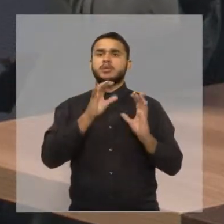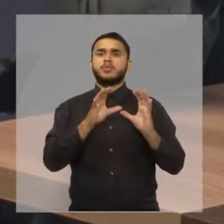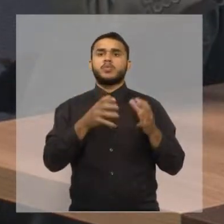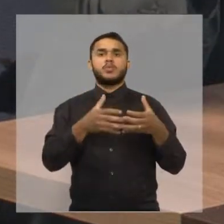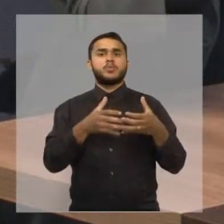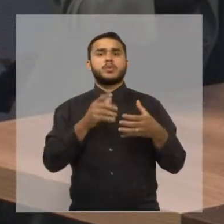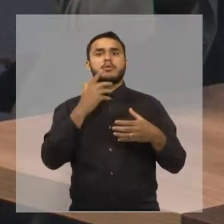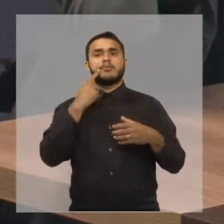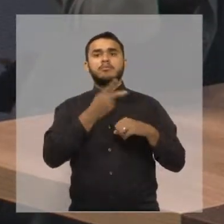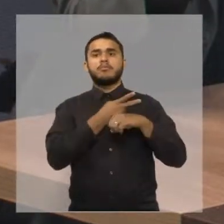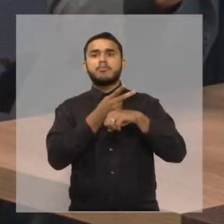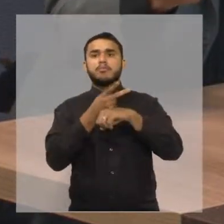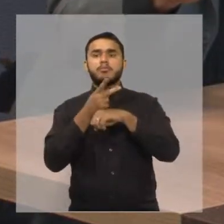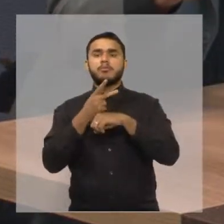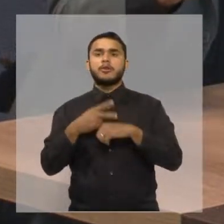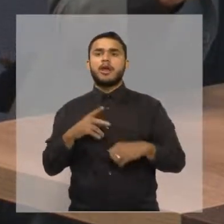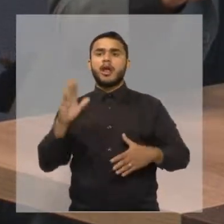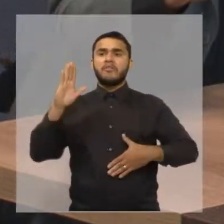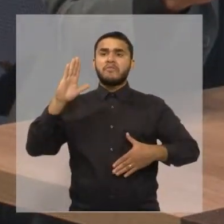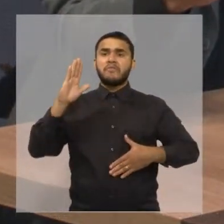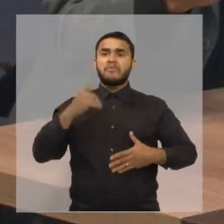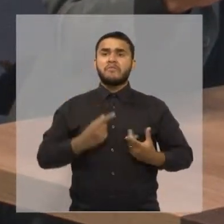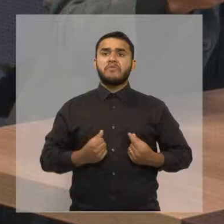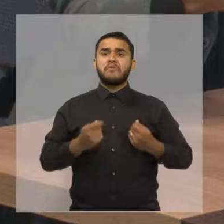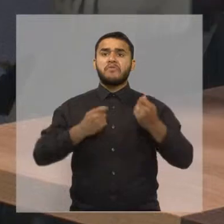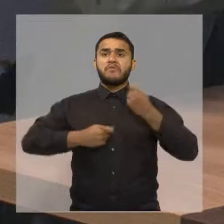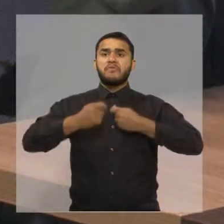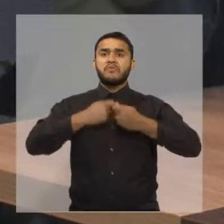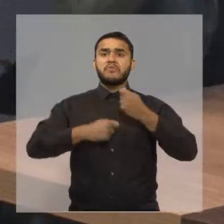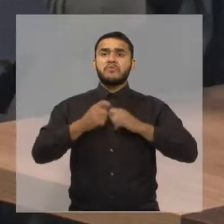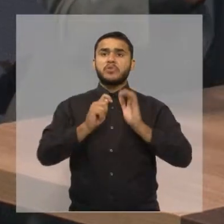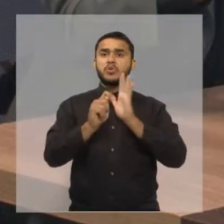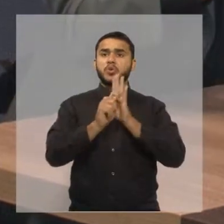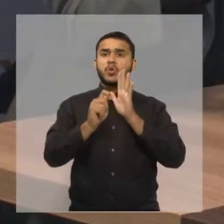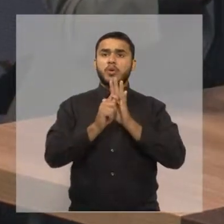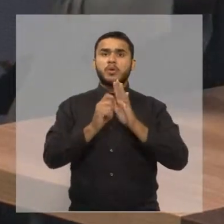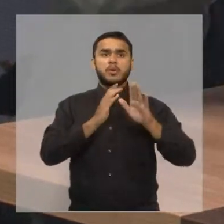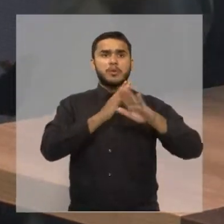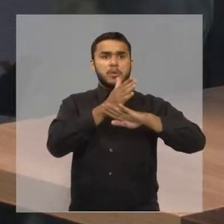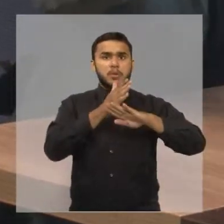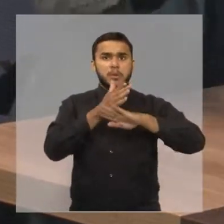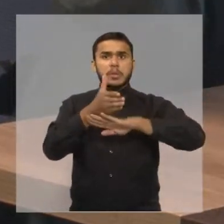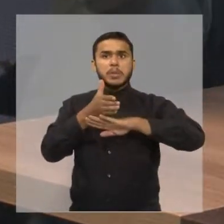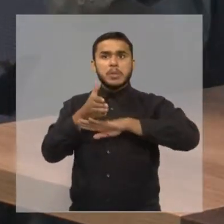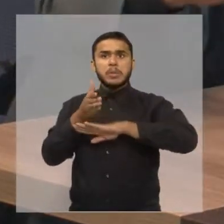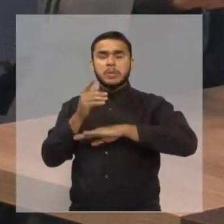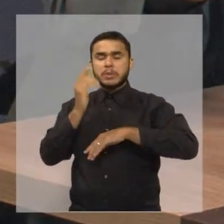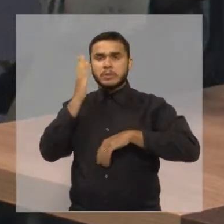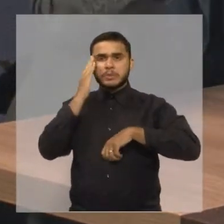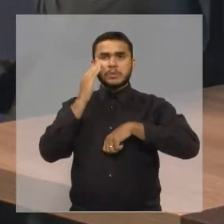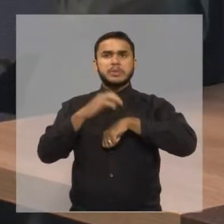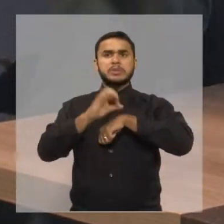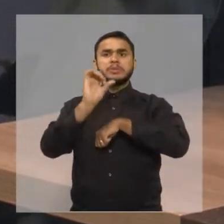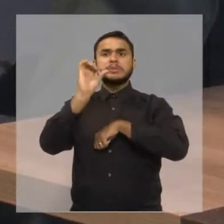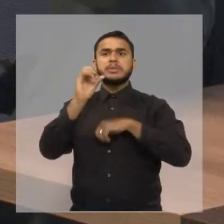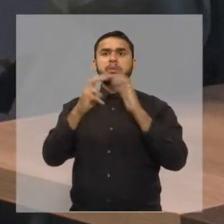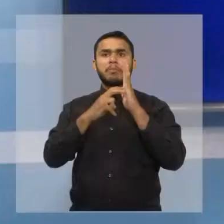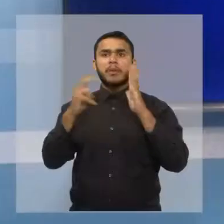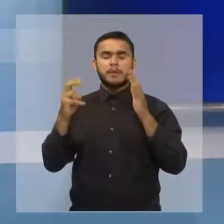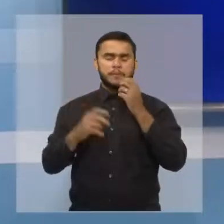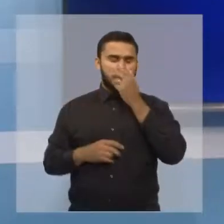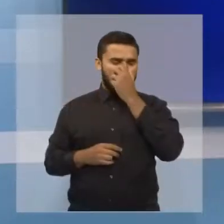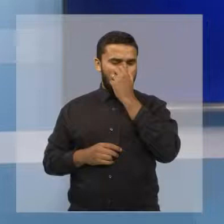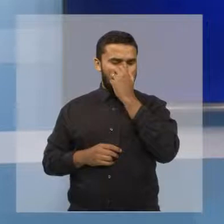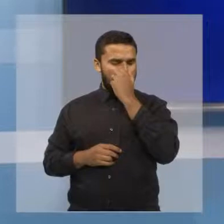dizer que, pelo amor de Deus, né? São umas cenas absurdas, 6 horas da manhã, 7 horas da manhã, a polícia invadindo